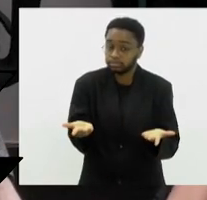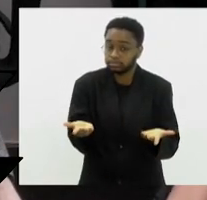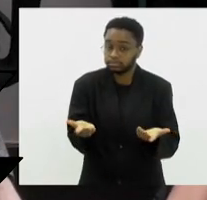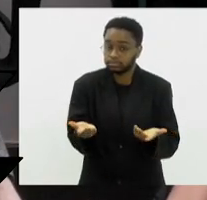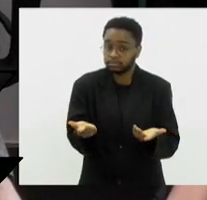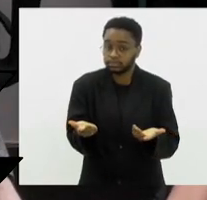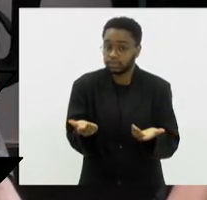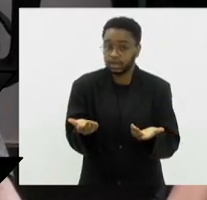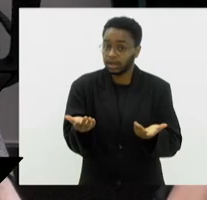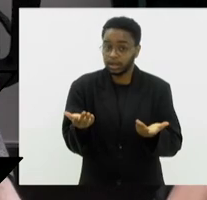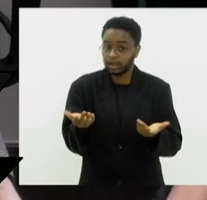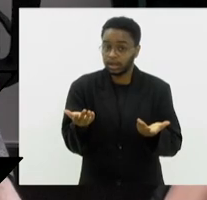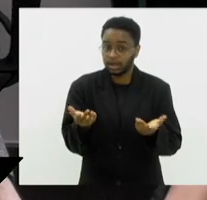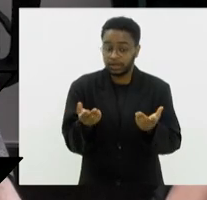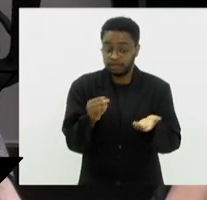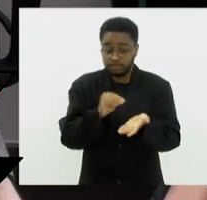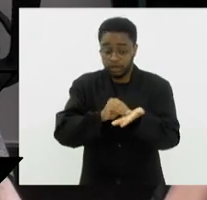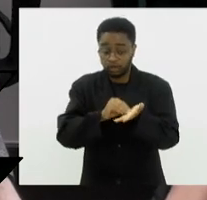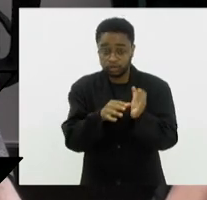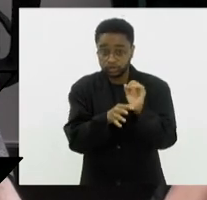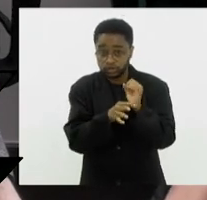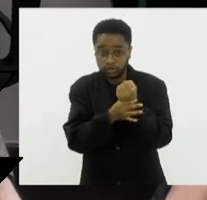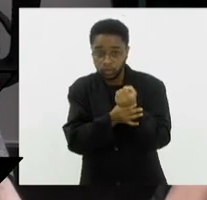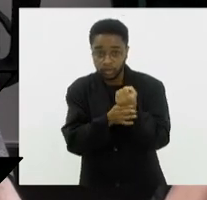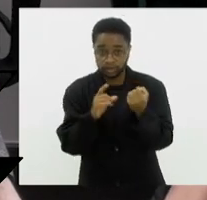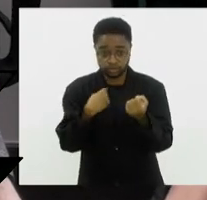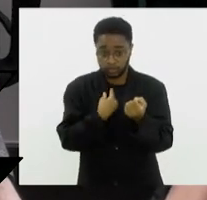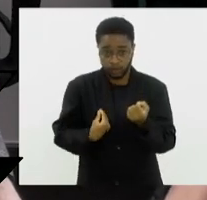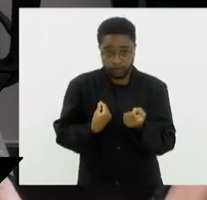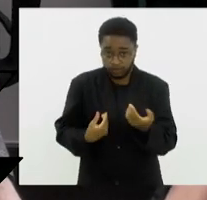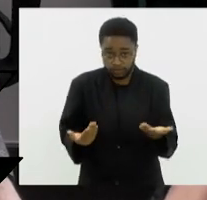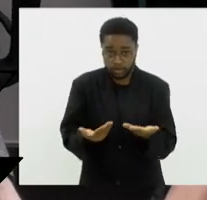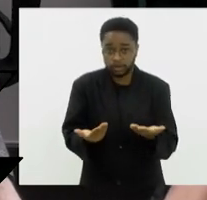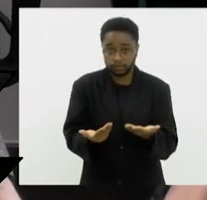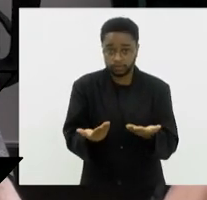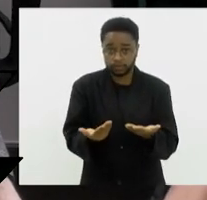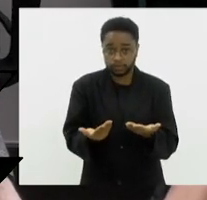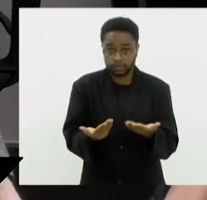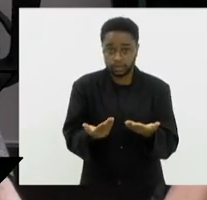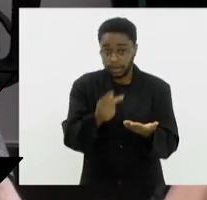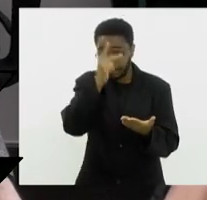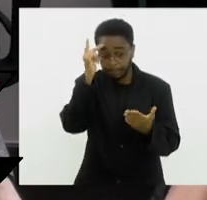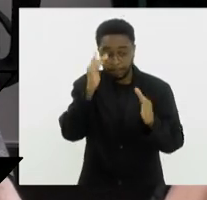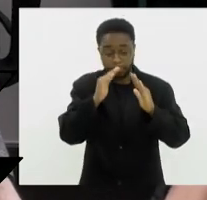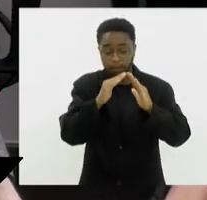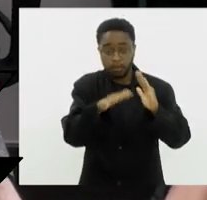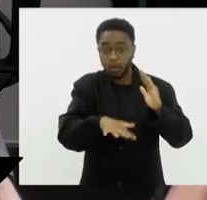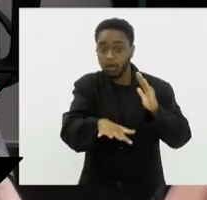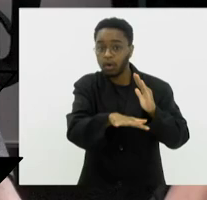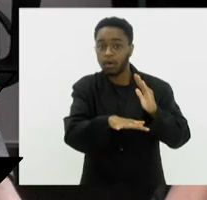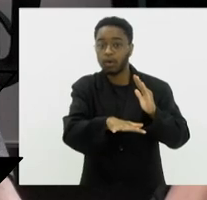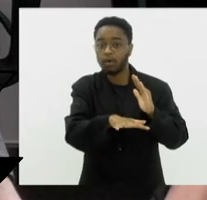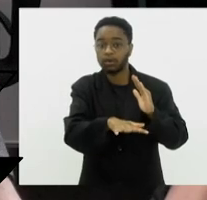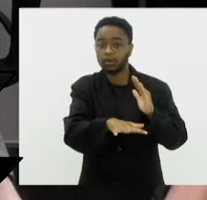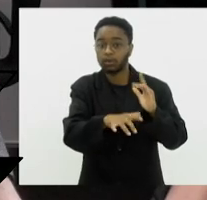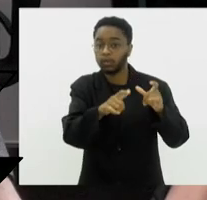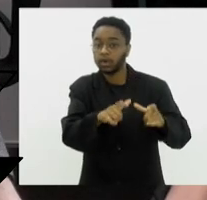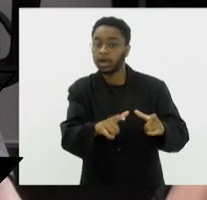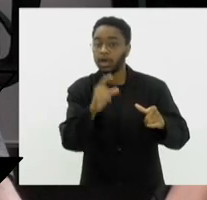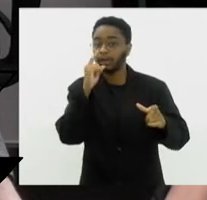no clima de insegurança que a gente vive, né, morador de determinadas regiões